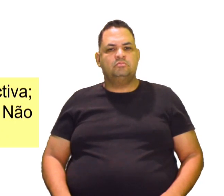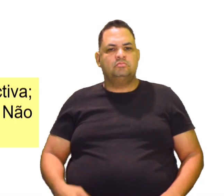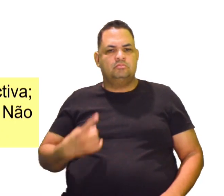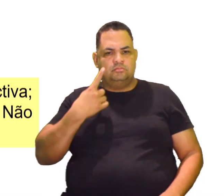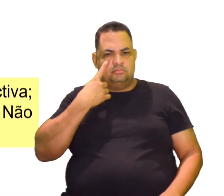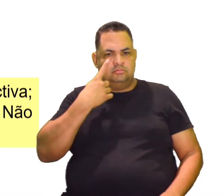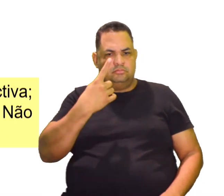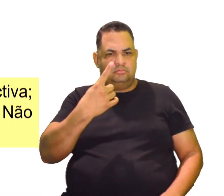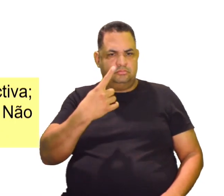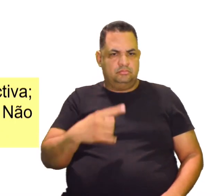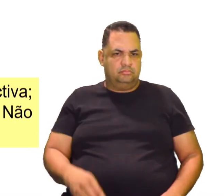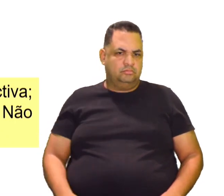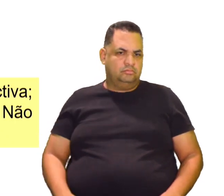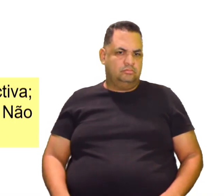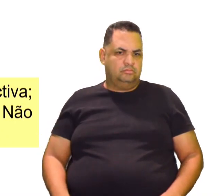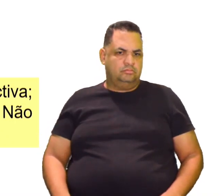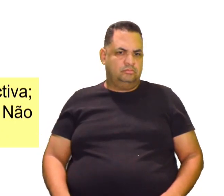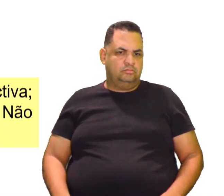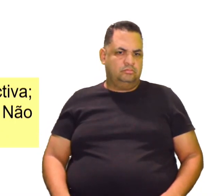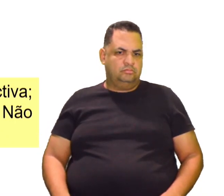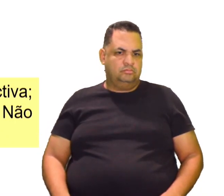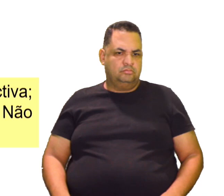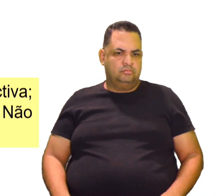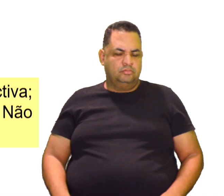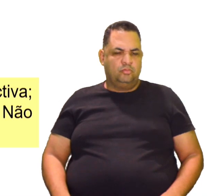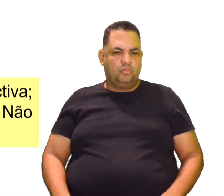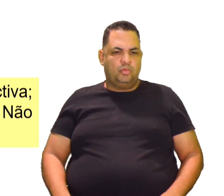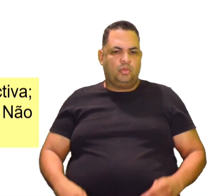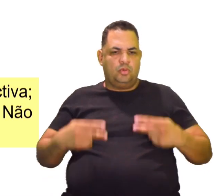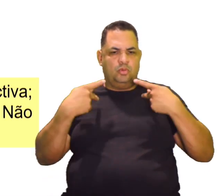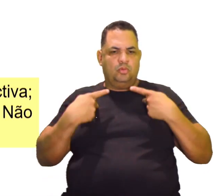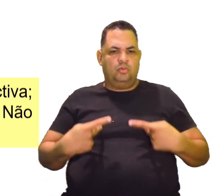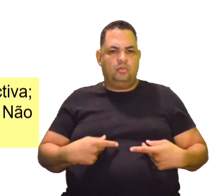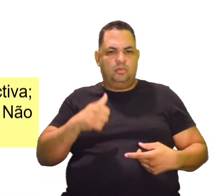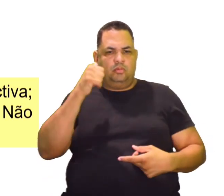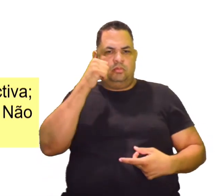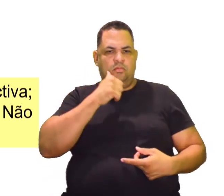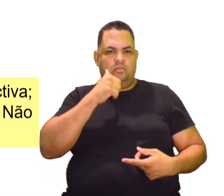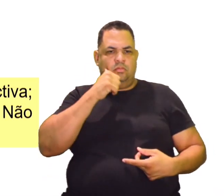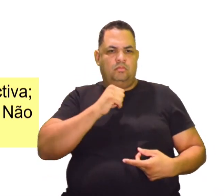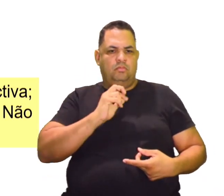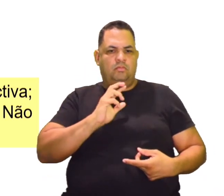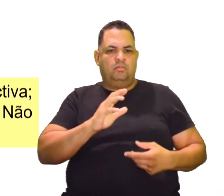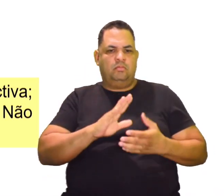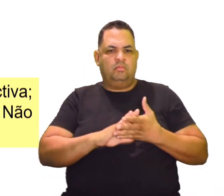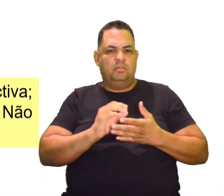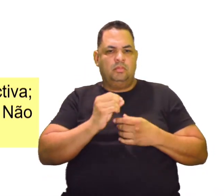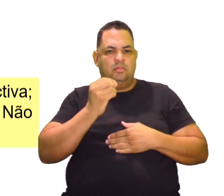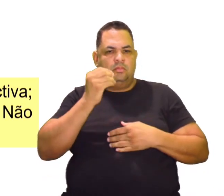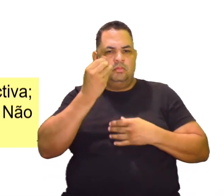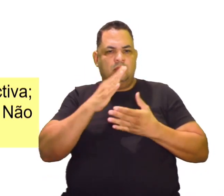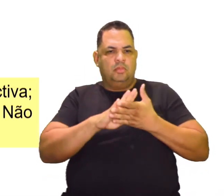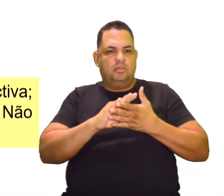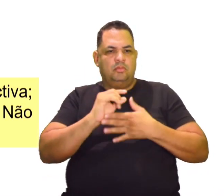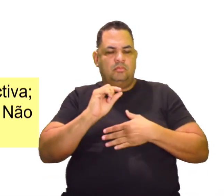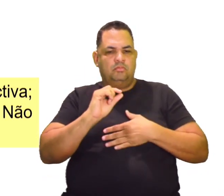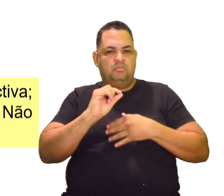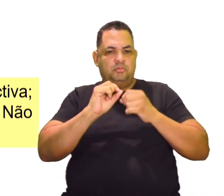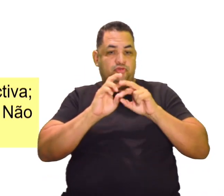ver corpo aqui feminino, que era sempre representado, sempre era uma cor mais clara do corpo